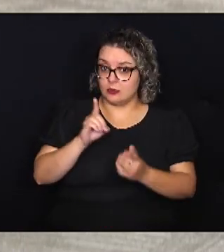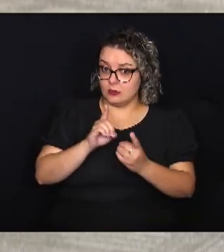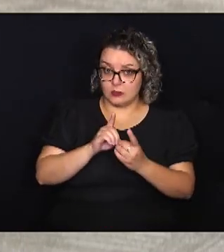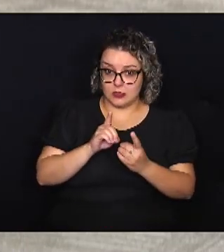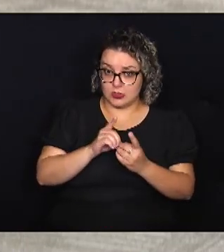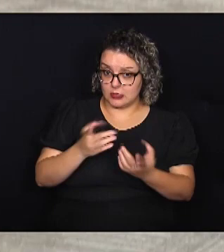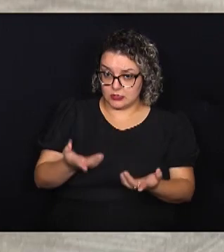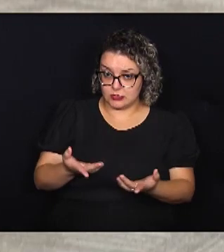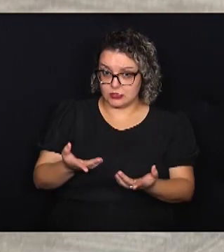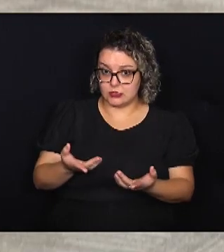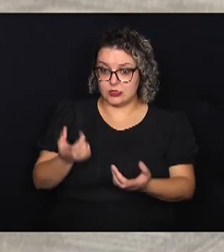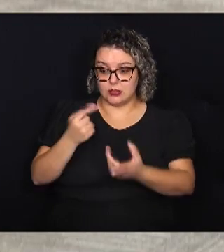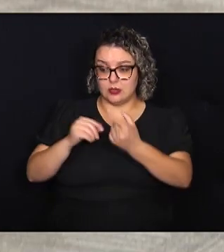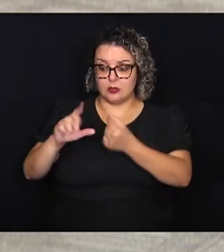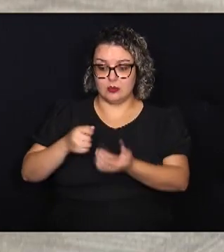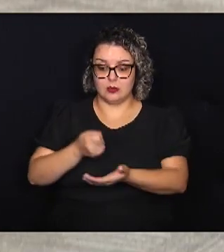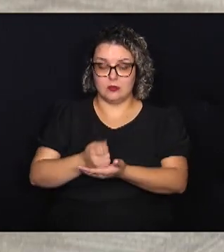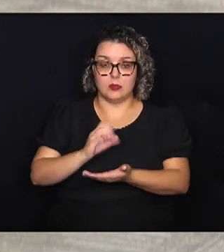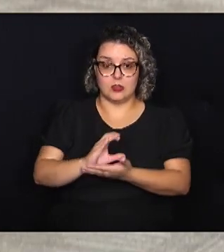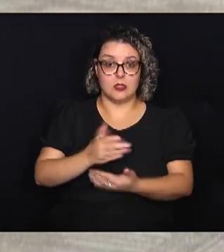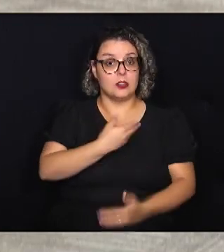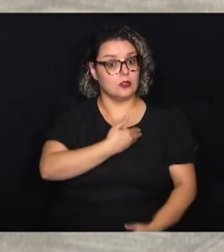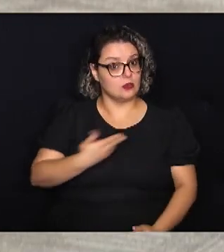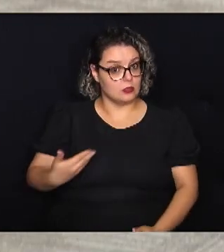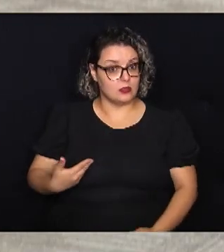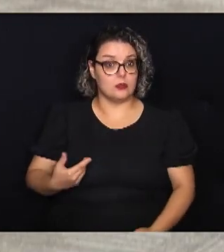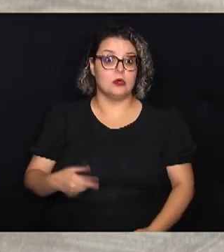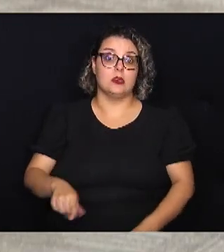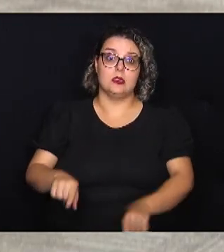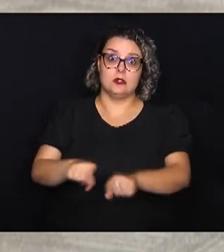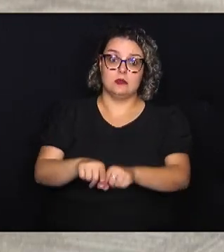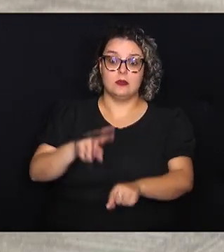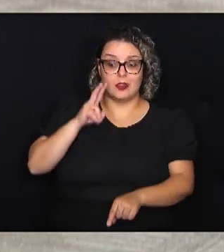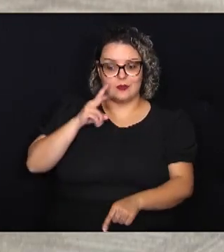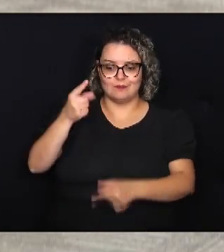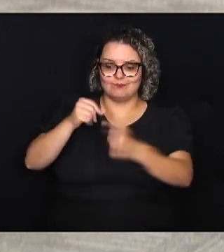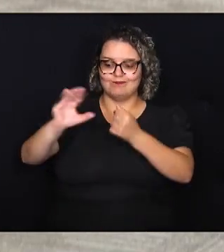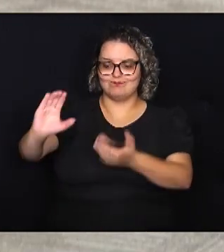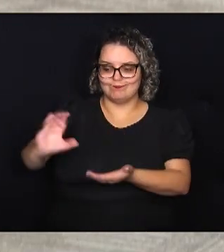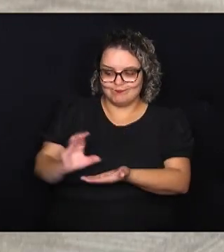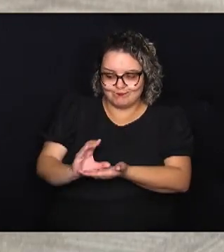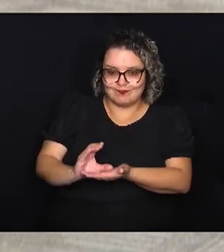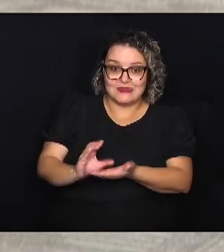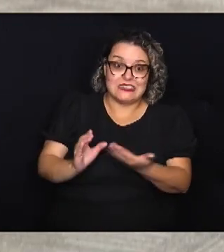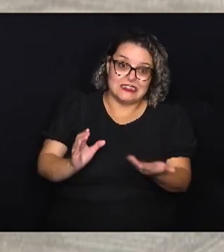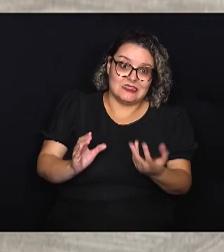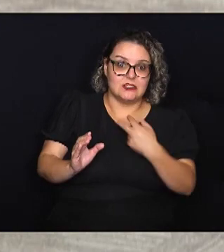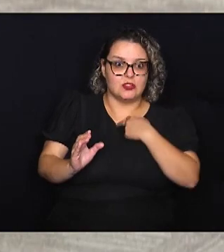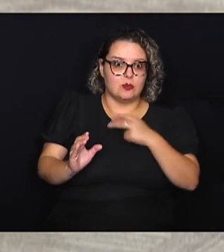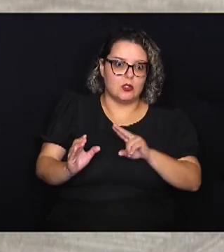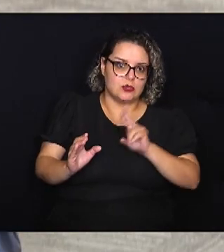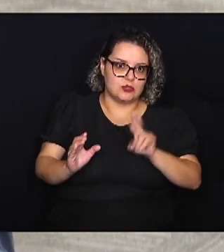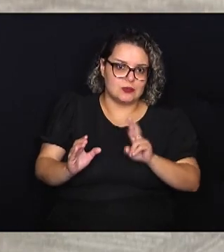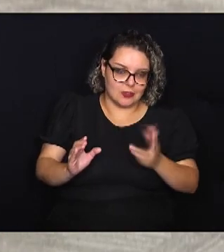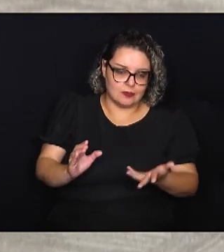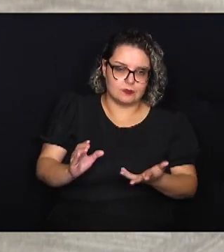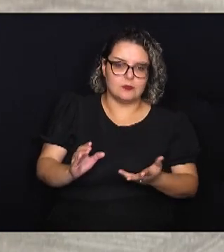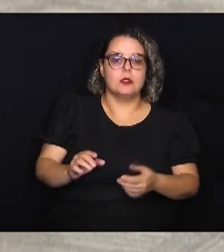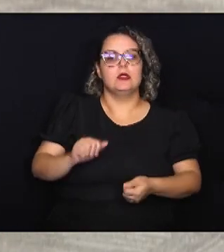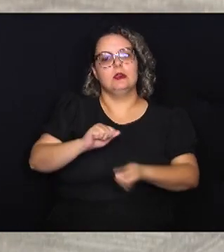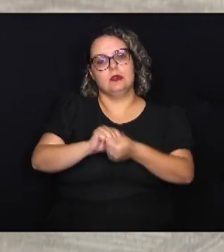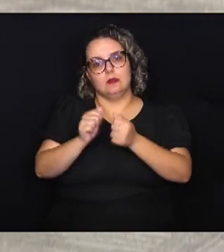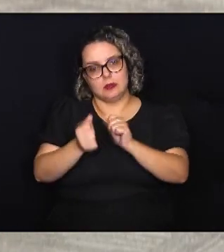impositiva e do governo que vê um aporte financeiro que o vereador destinou que não pôde ser contemplado. Então foi feita uma